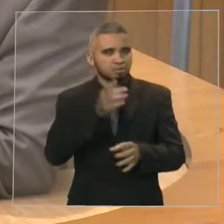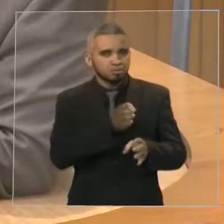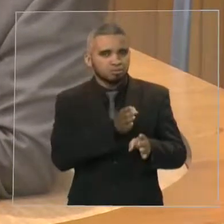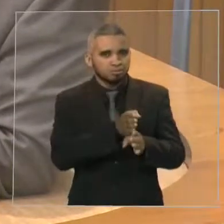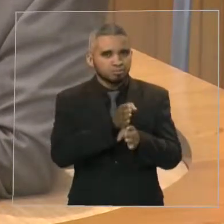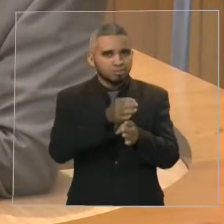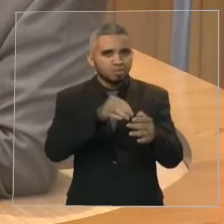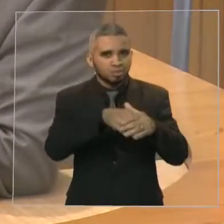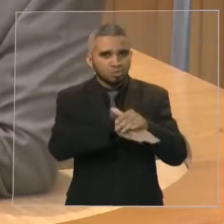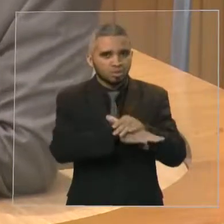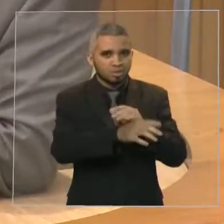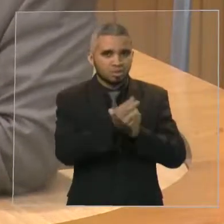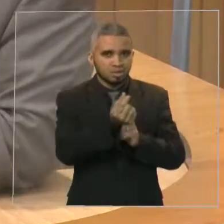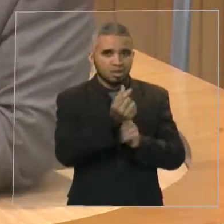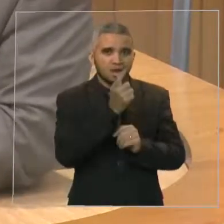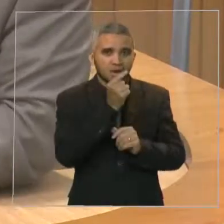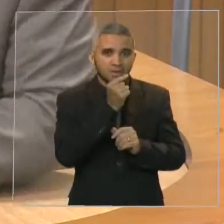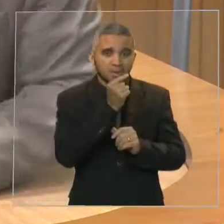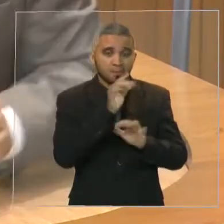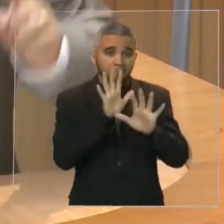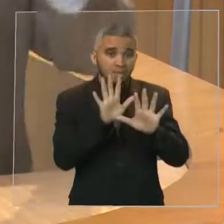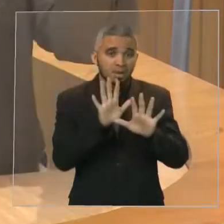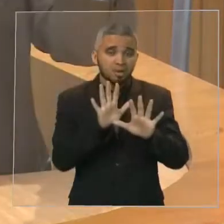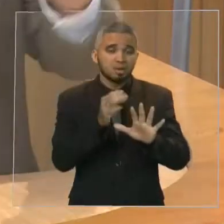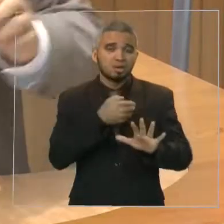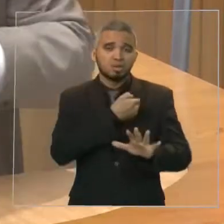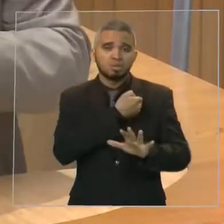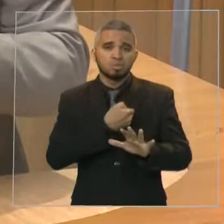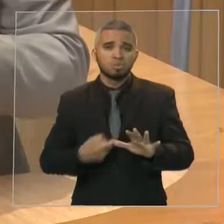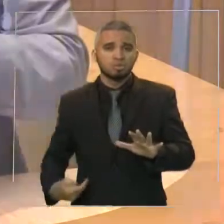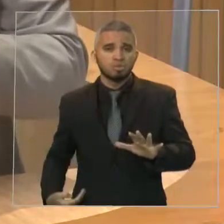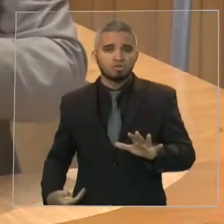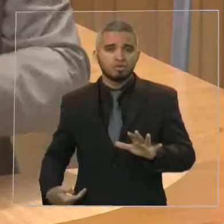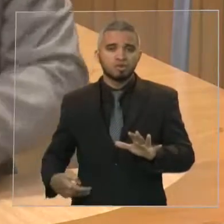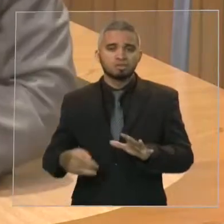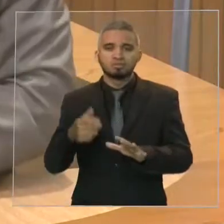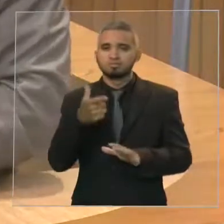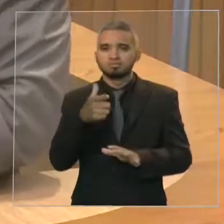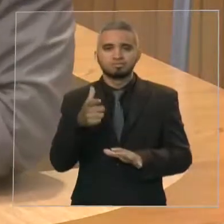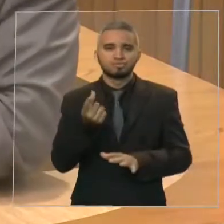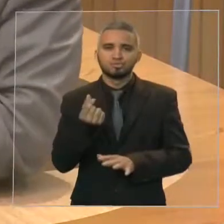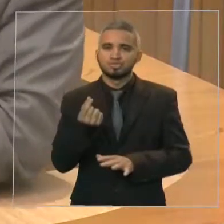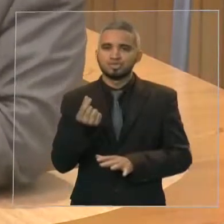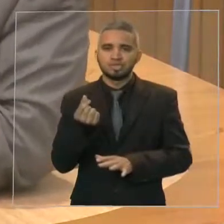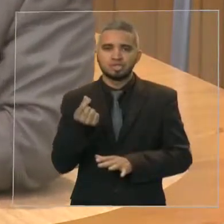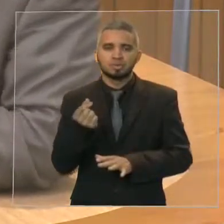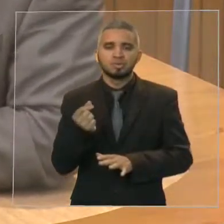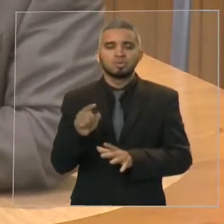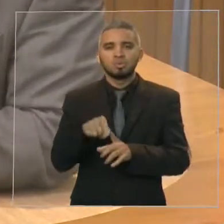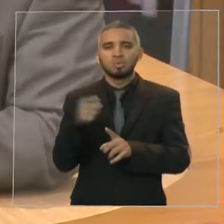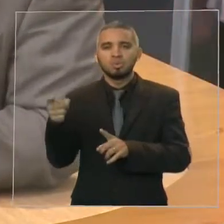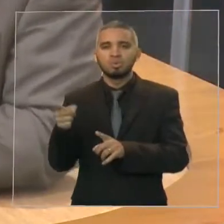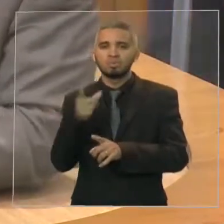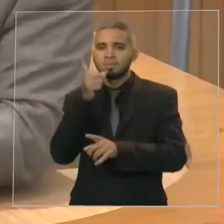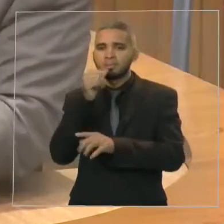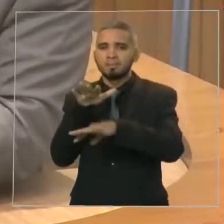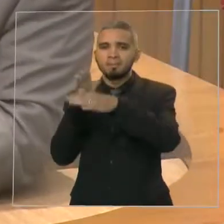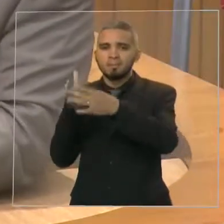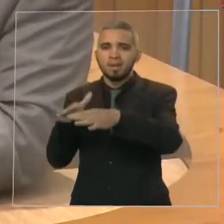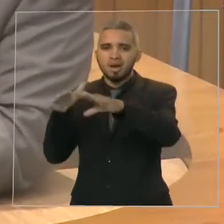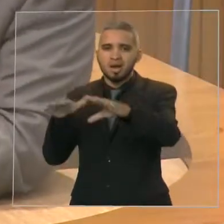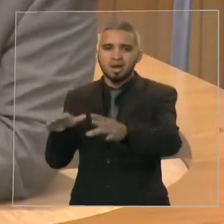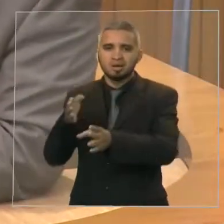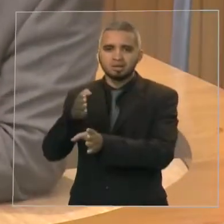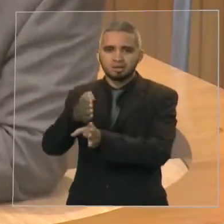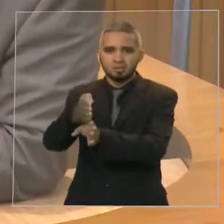estado não tem orçamento suficiente para iniciar a construção dos diques da Baixada. Por isso, senhores deputados, eu